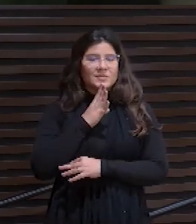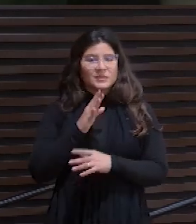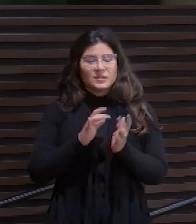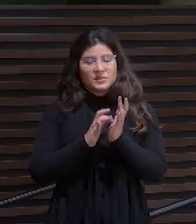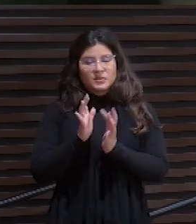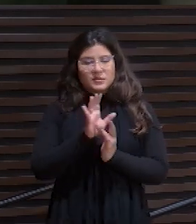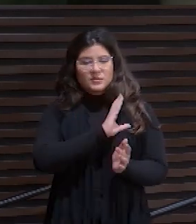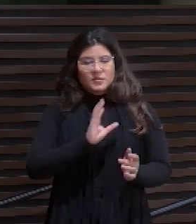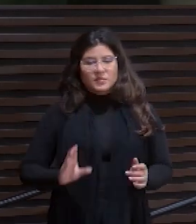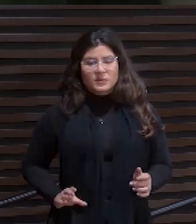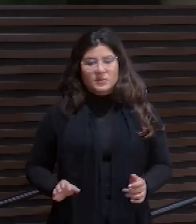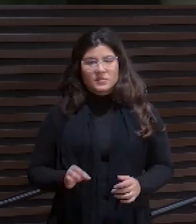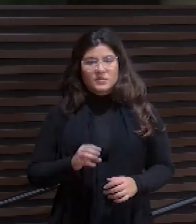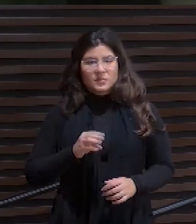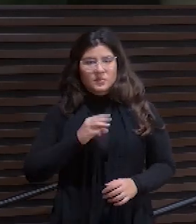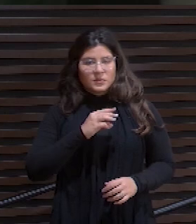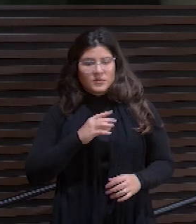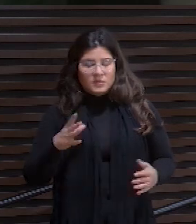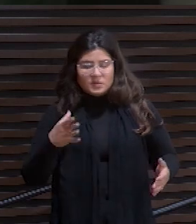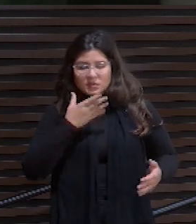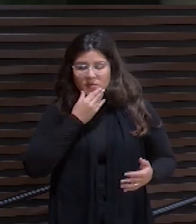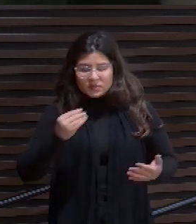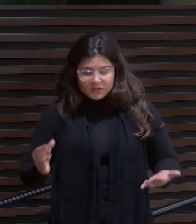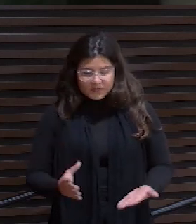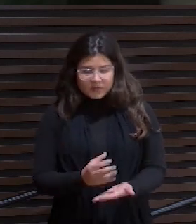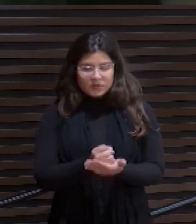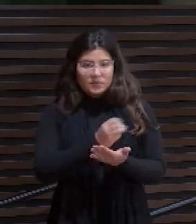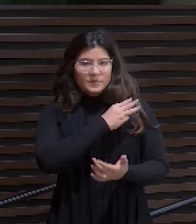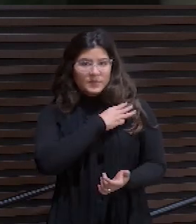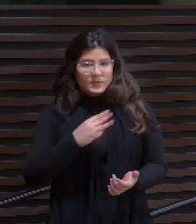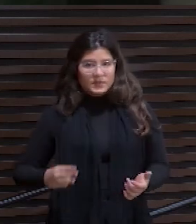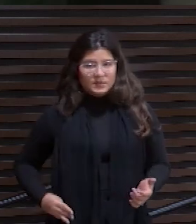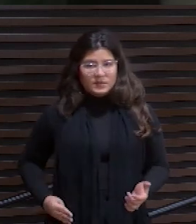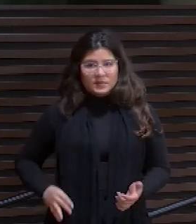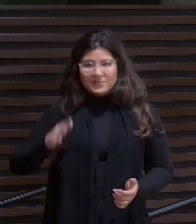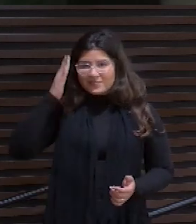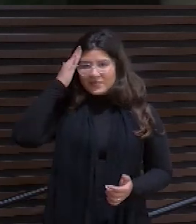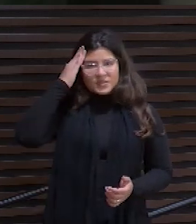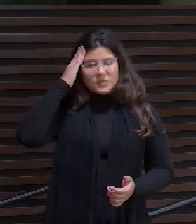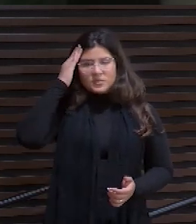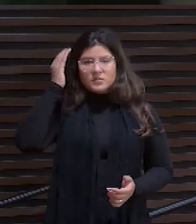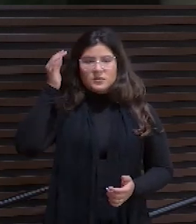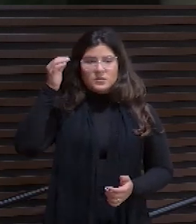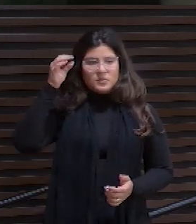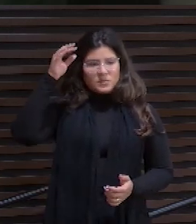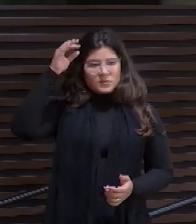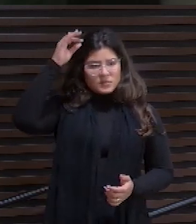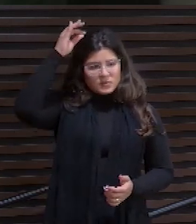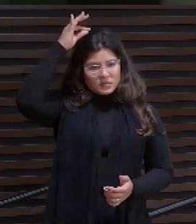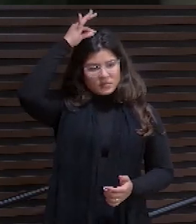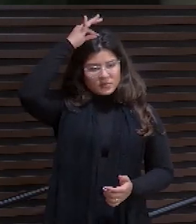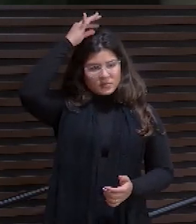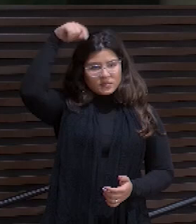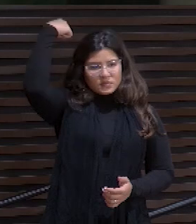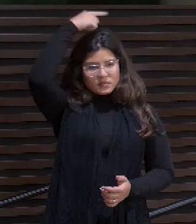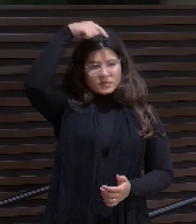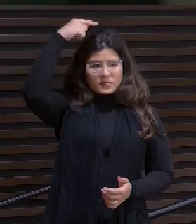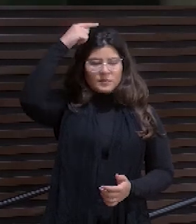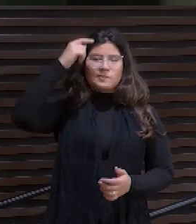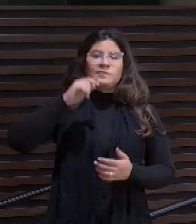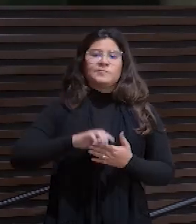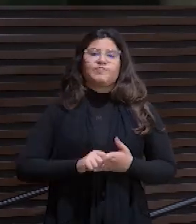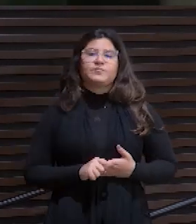Salvador, como Messias, e não conheciam e não entendiam a pessoalidade do Espírito Santo de Deus. Nós vemos o apóstolo Paulo